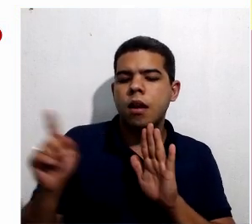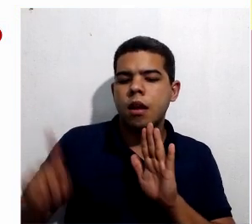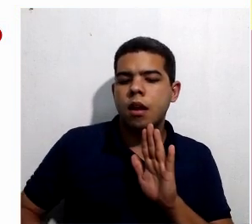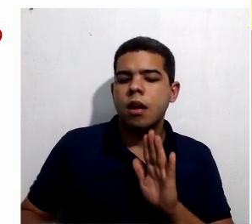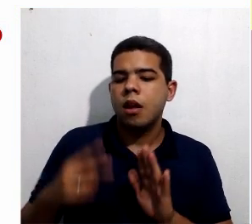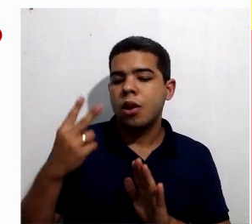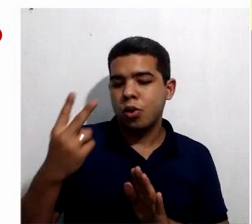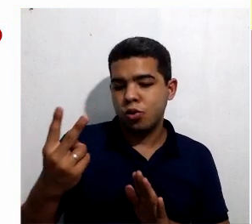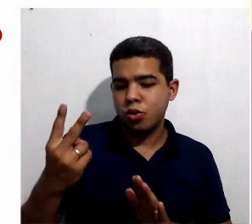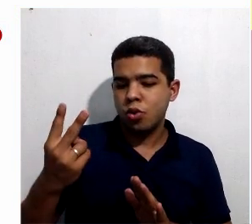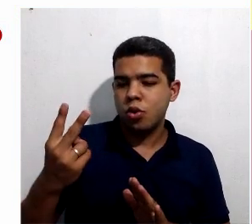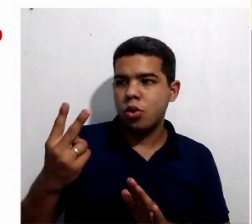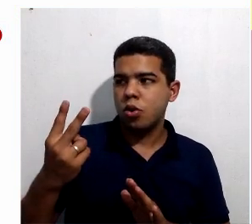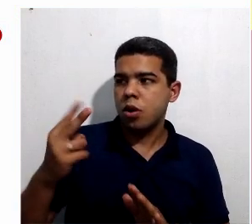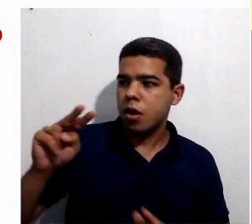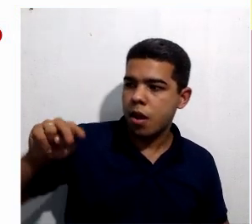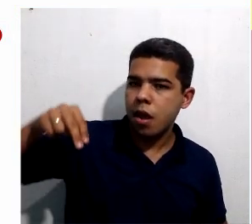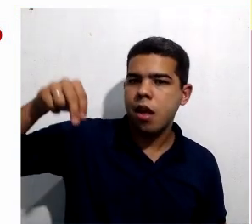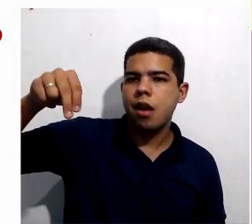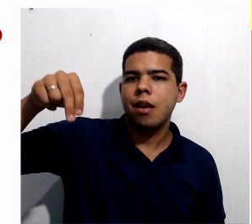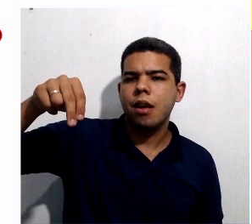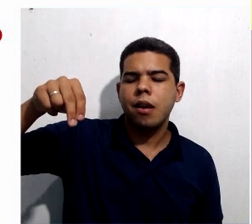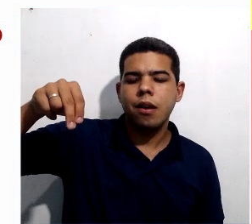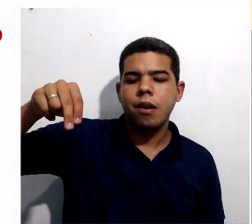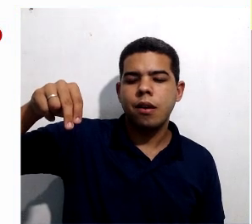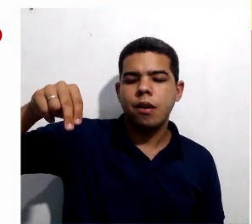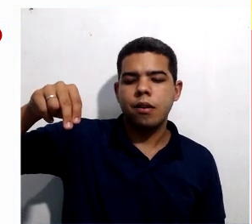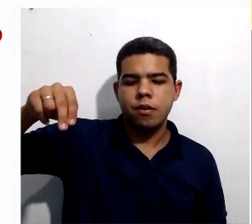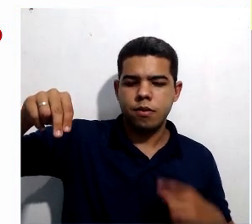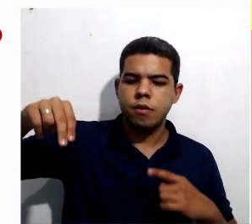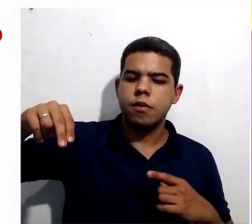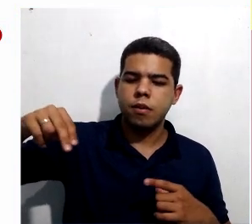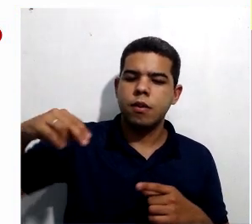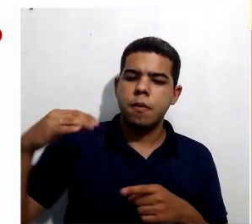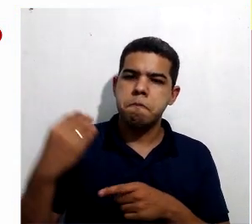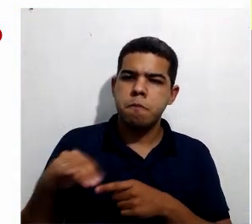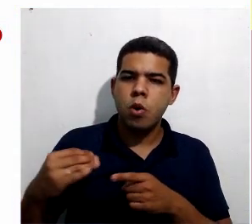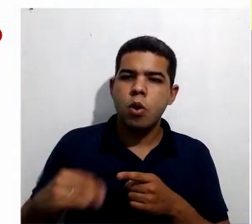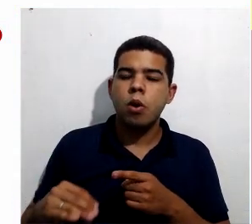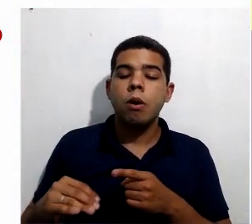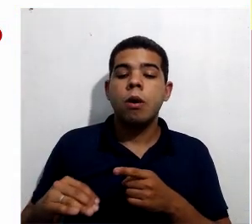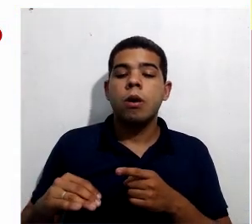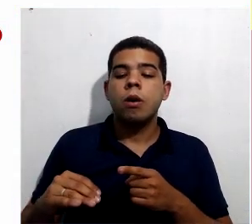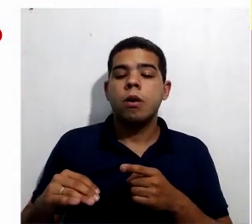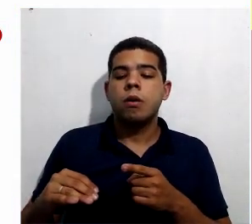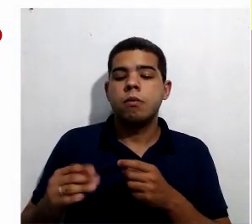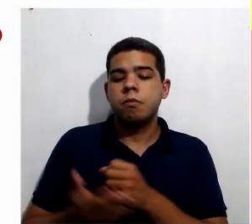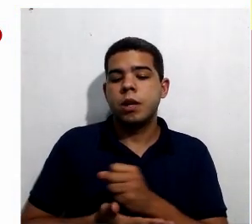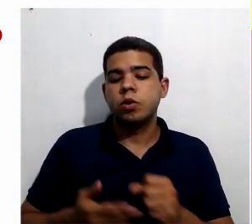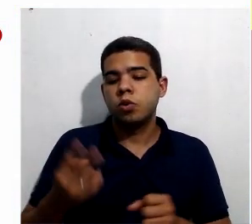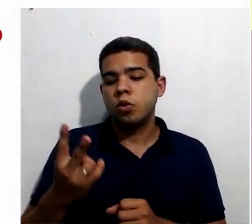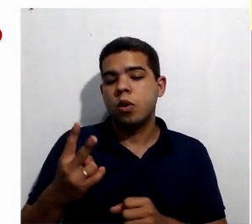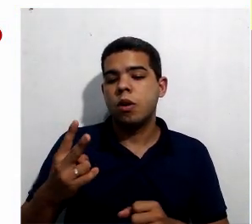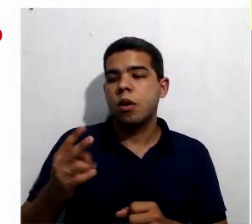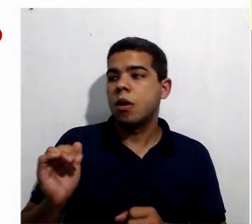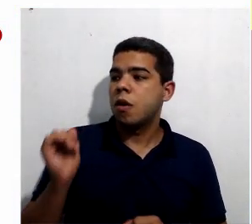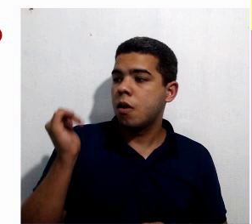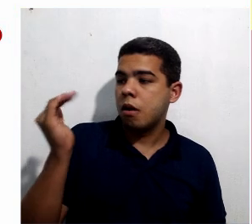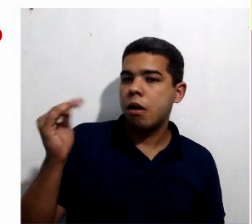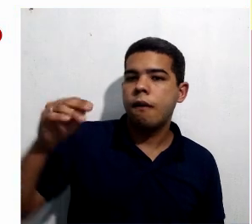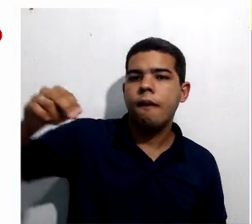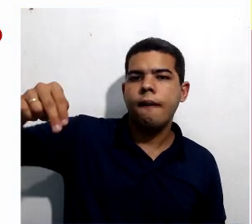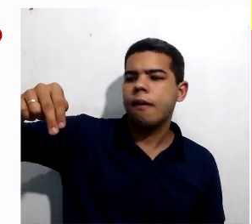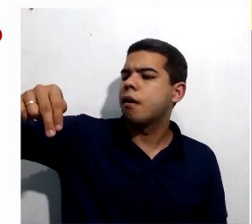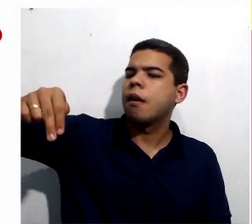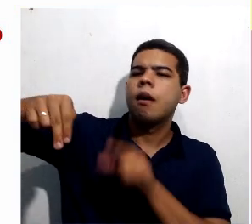é 2 elevado a n. É uma potenciação de base 2 e expoente n. Mas